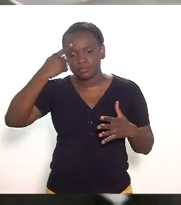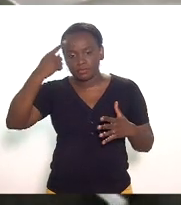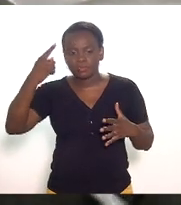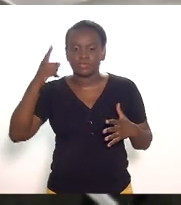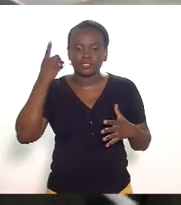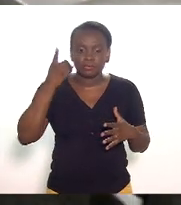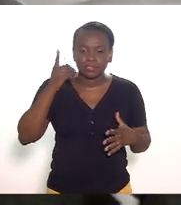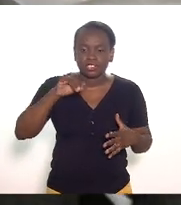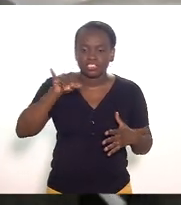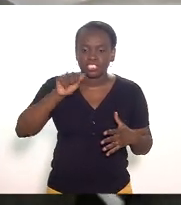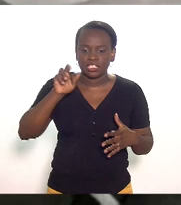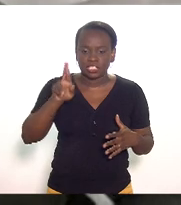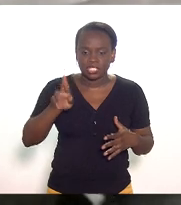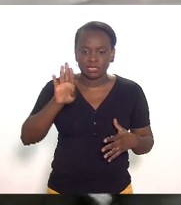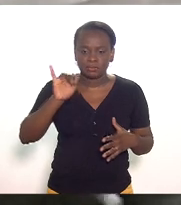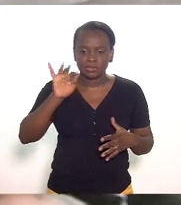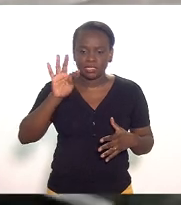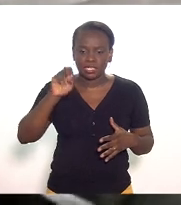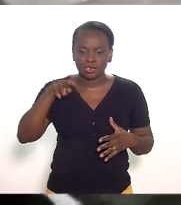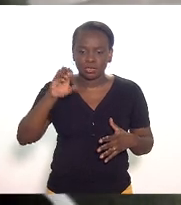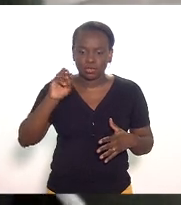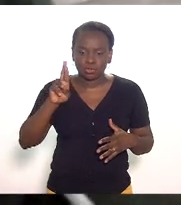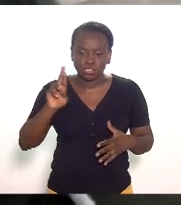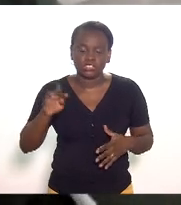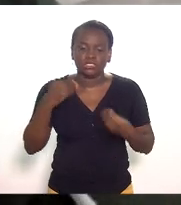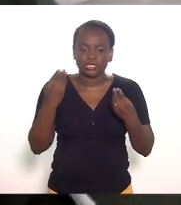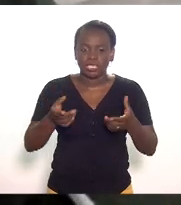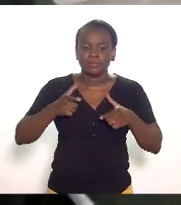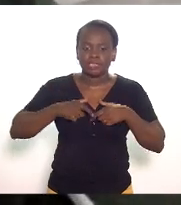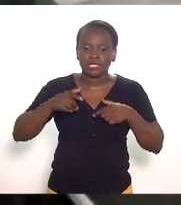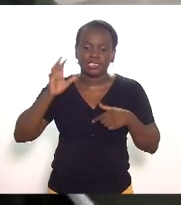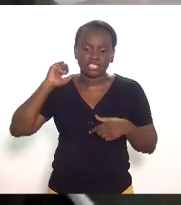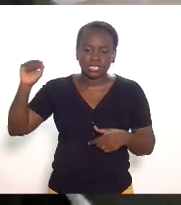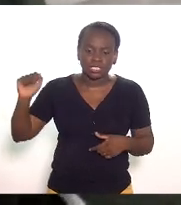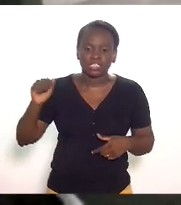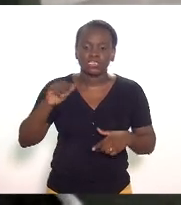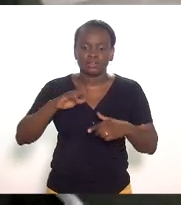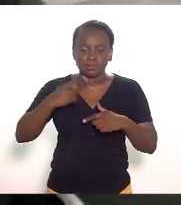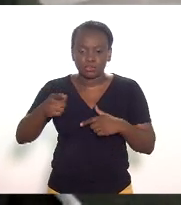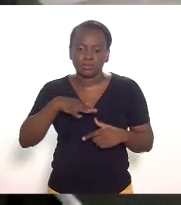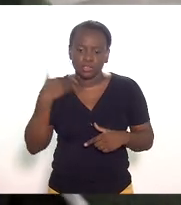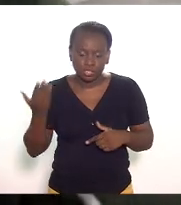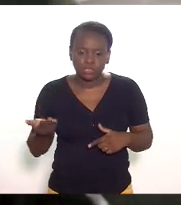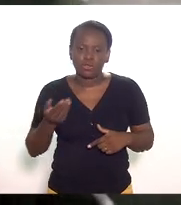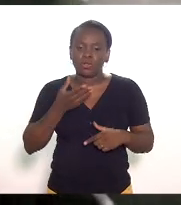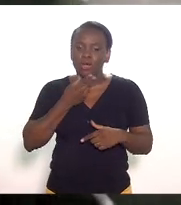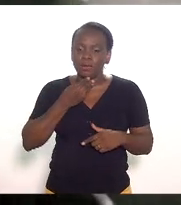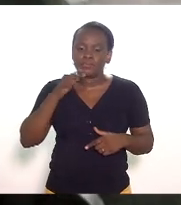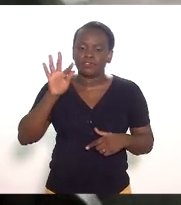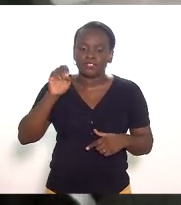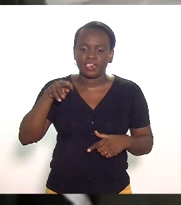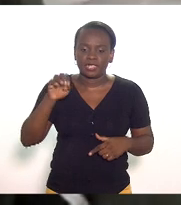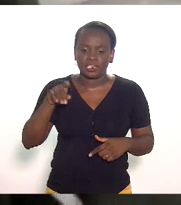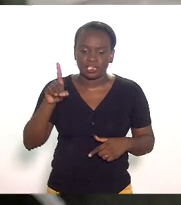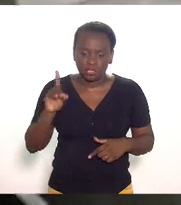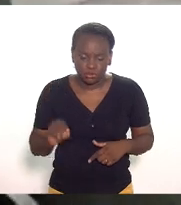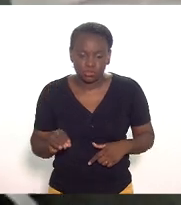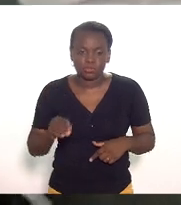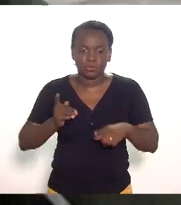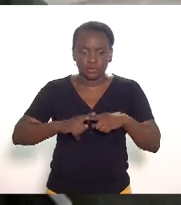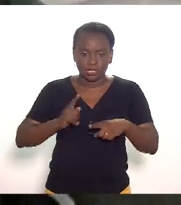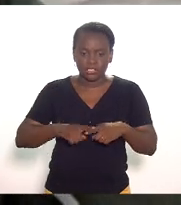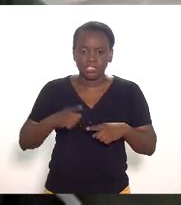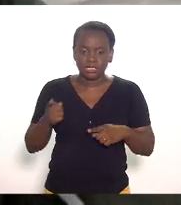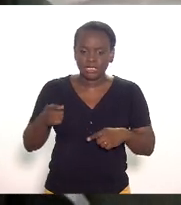do deputado Jair Bittencourt de conceder a medalha Tiradentes pós-mortem ao Fernando, que durante